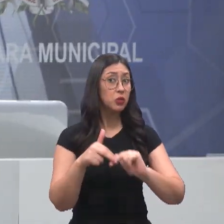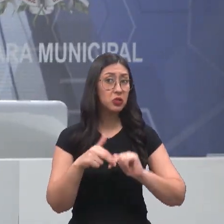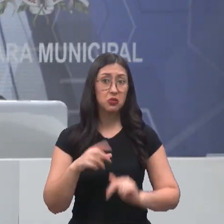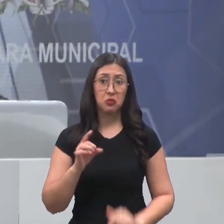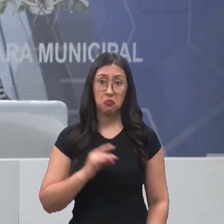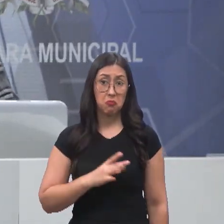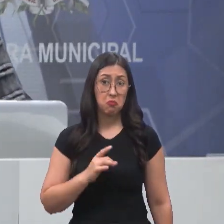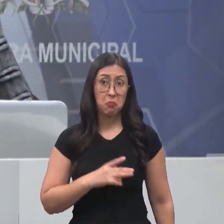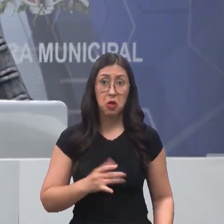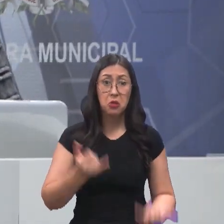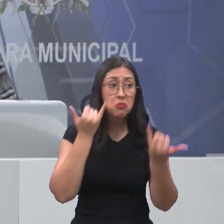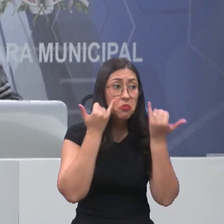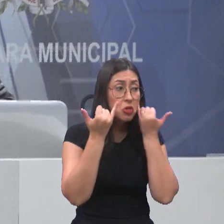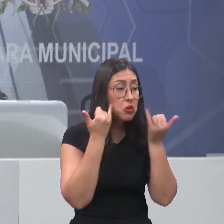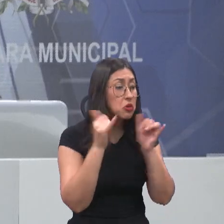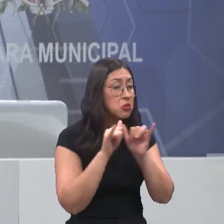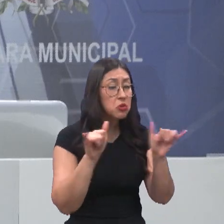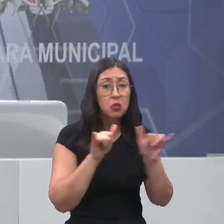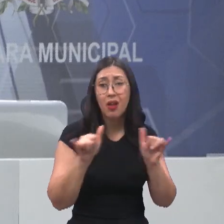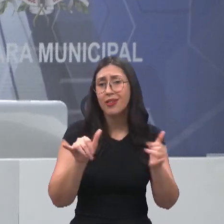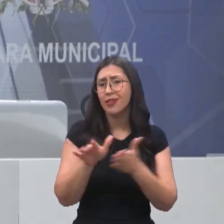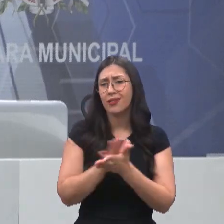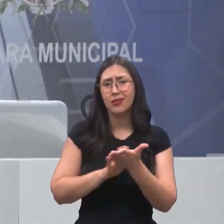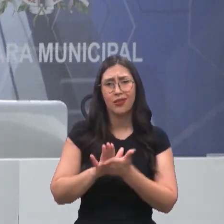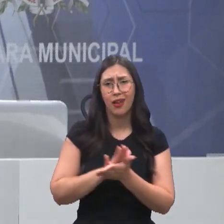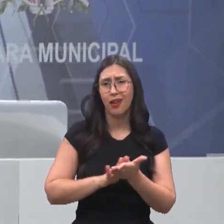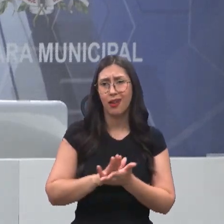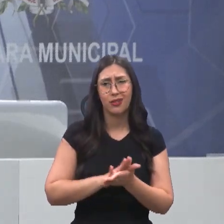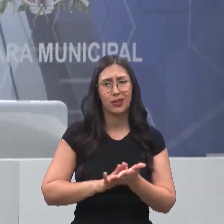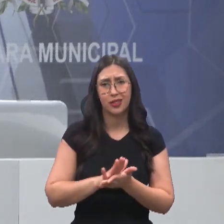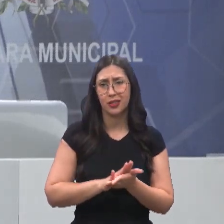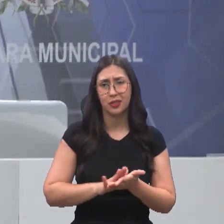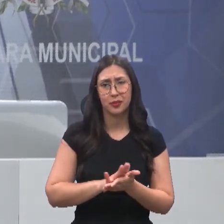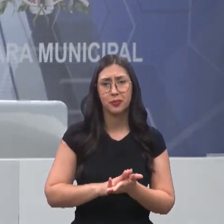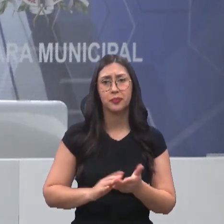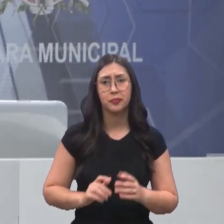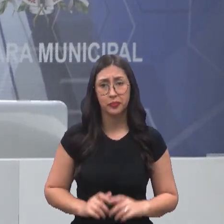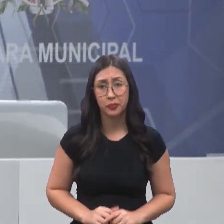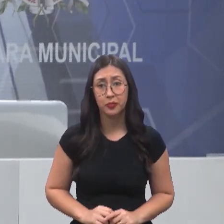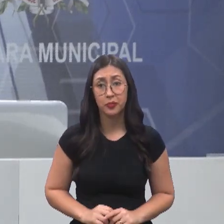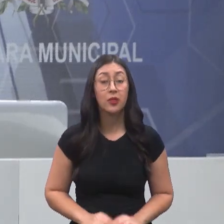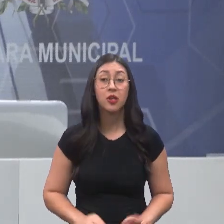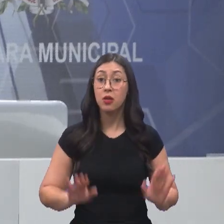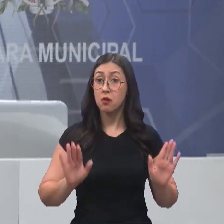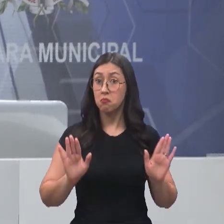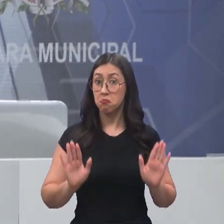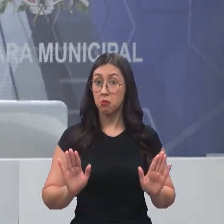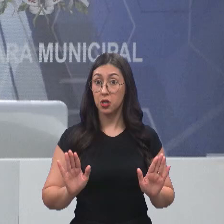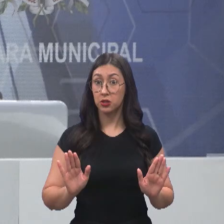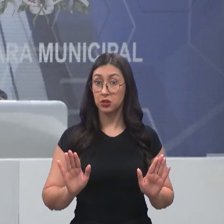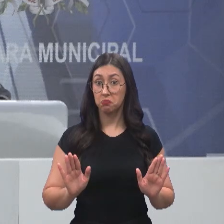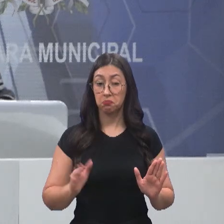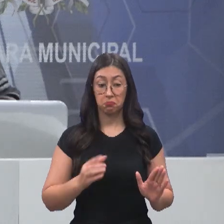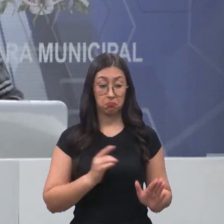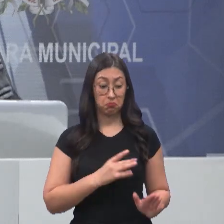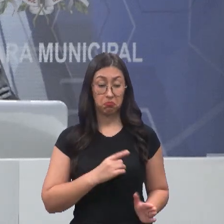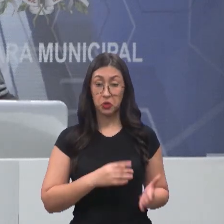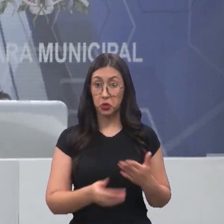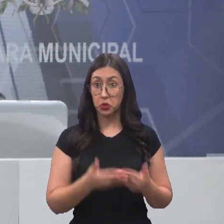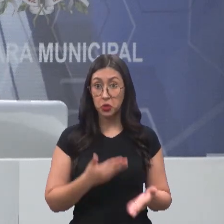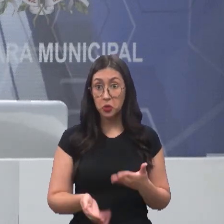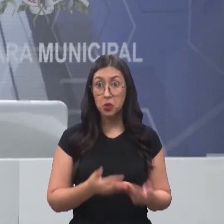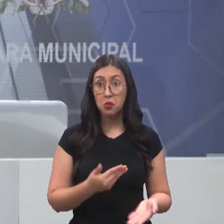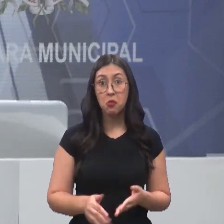de notícias, medo de informações que são passadas pela imprensa. Agora, independente do receio, eu acredito